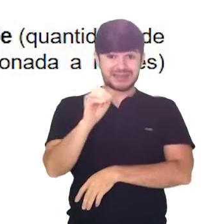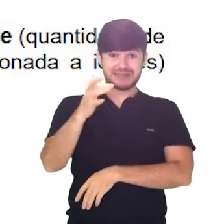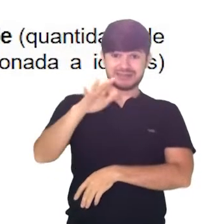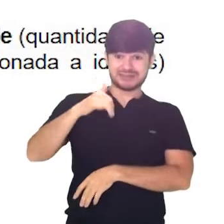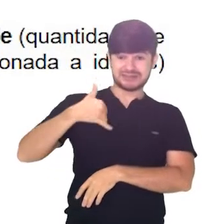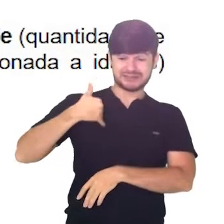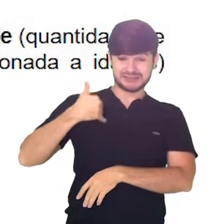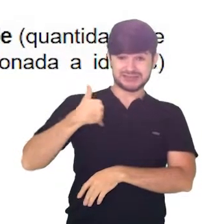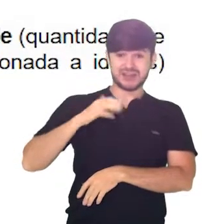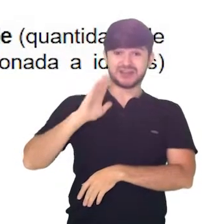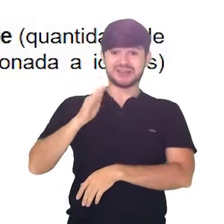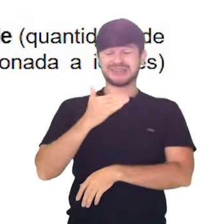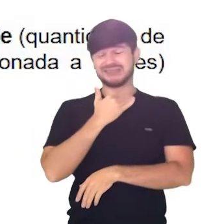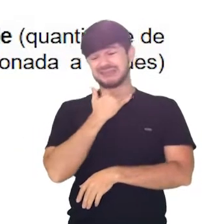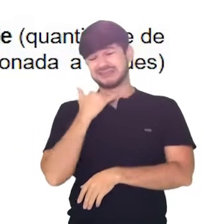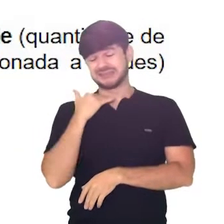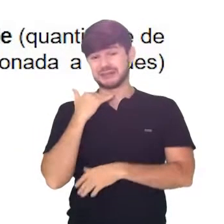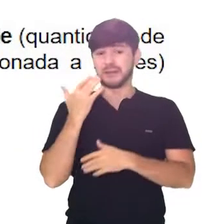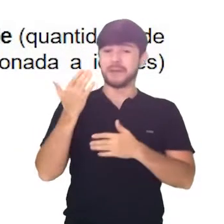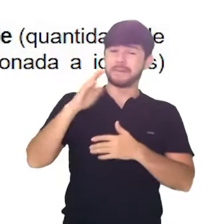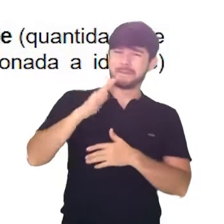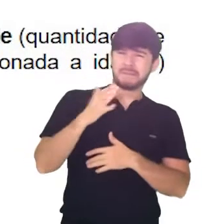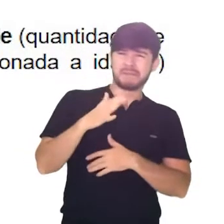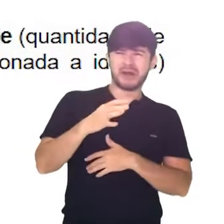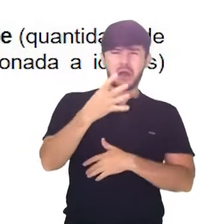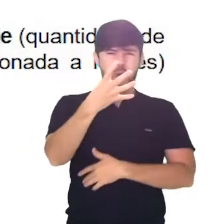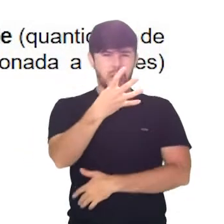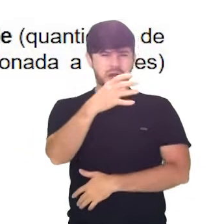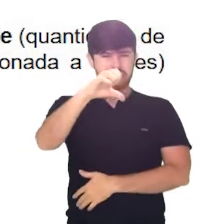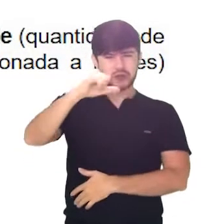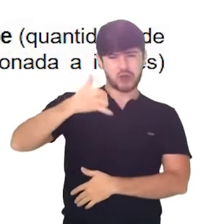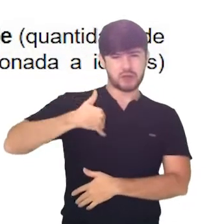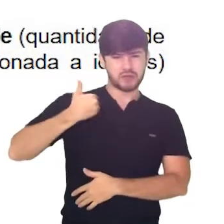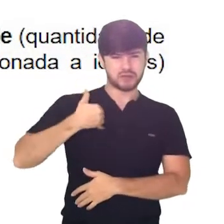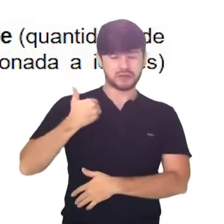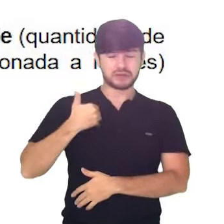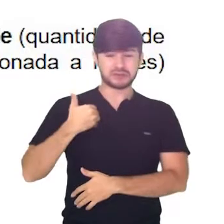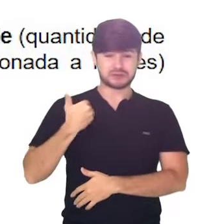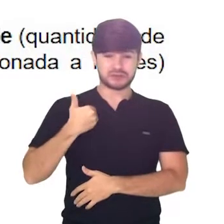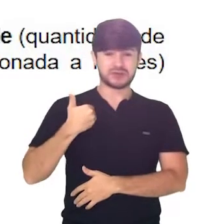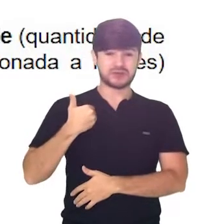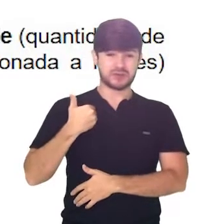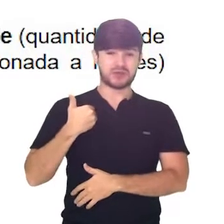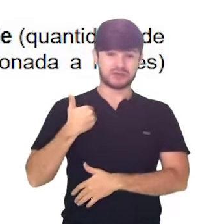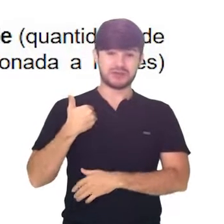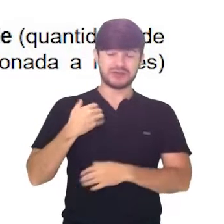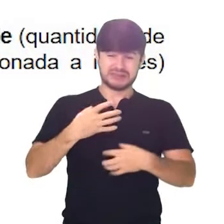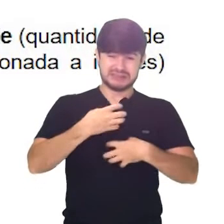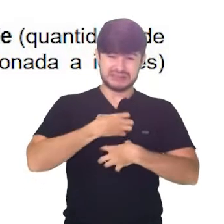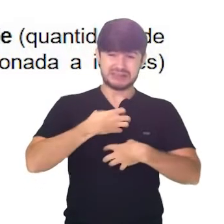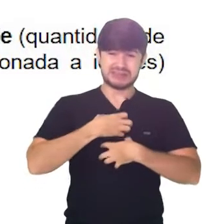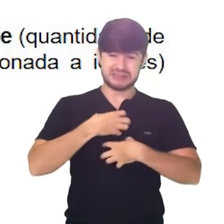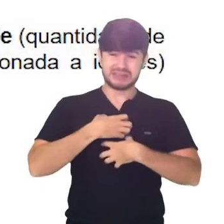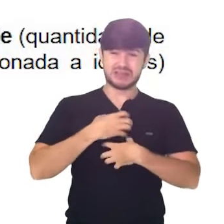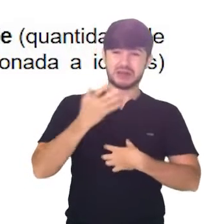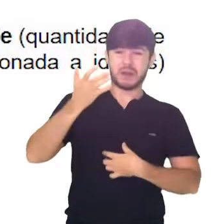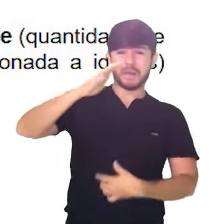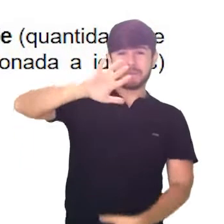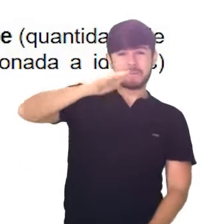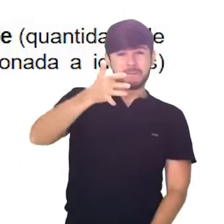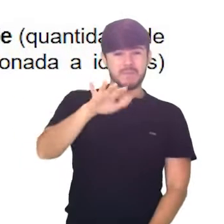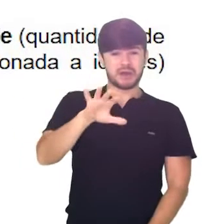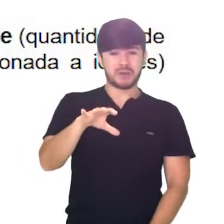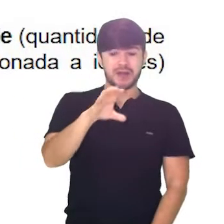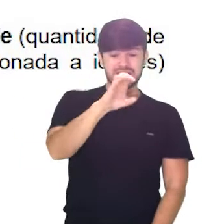falecimento. Por outro lado, até os 49 anos de idade, o índice de letalidade do novo coronavírus na China chegou no